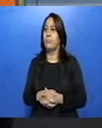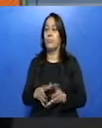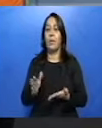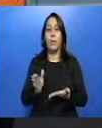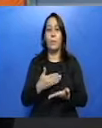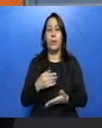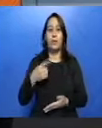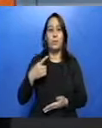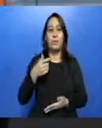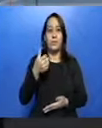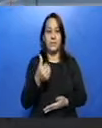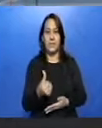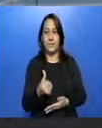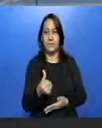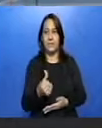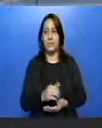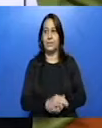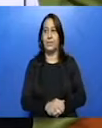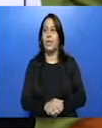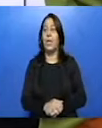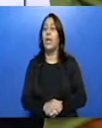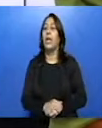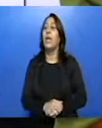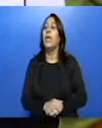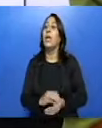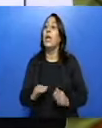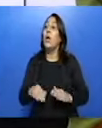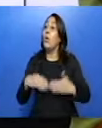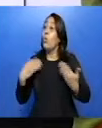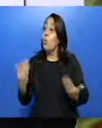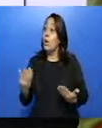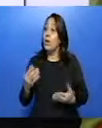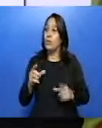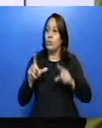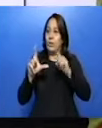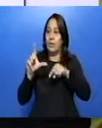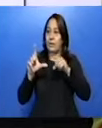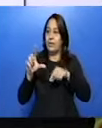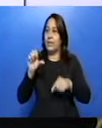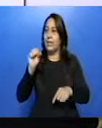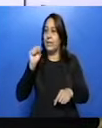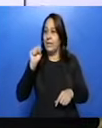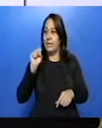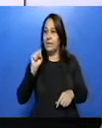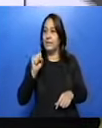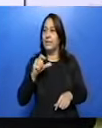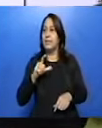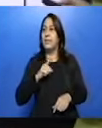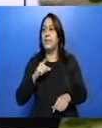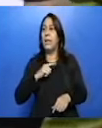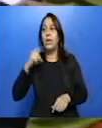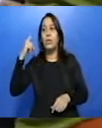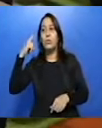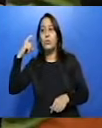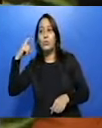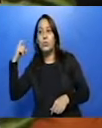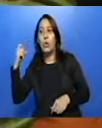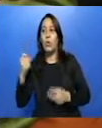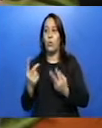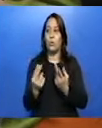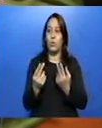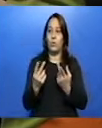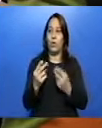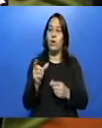Página 16. Quando a letra S tem som igual ao da palavra coisa?